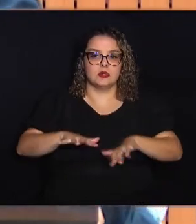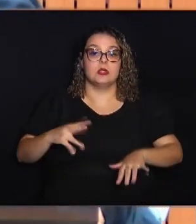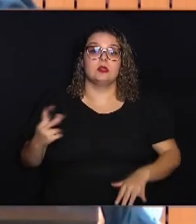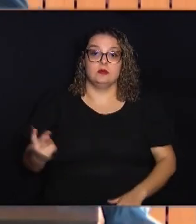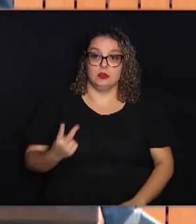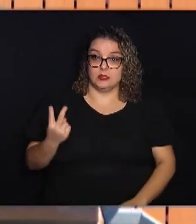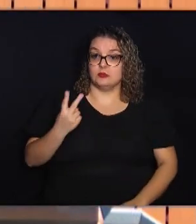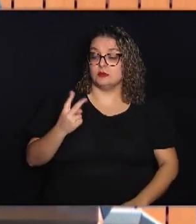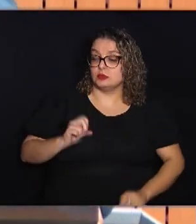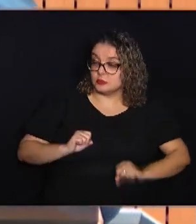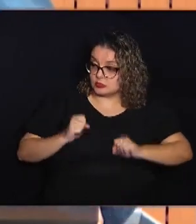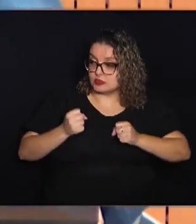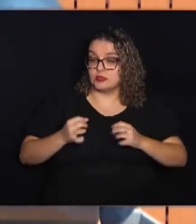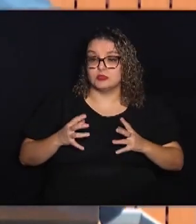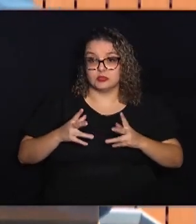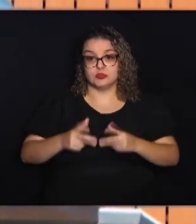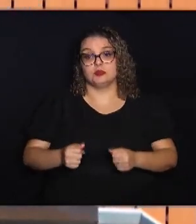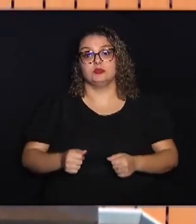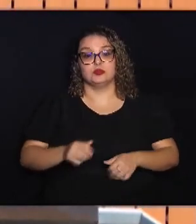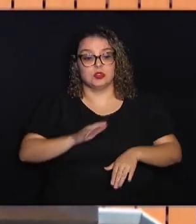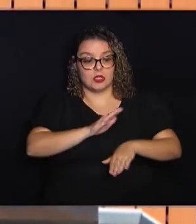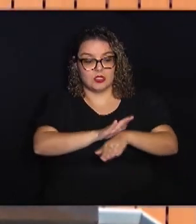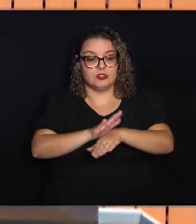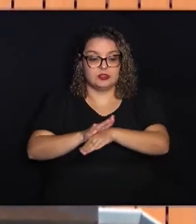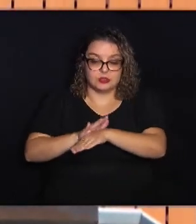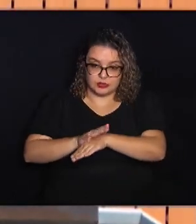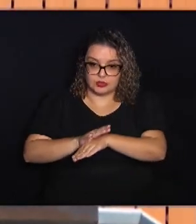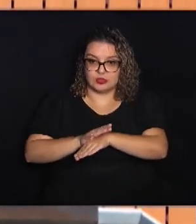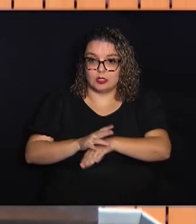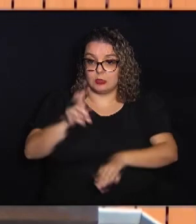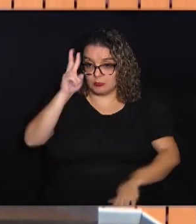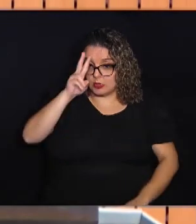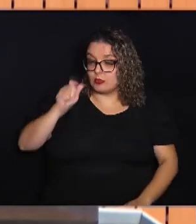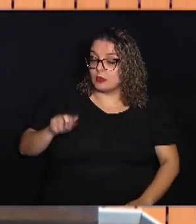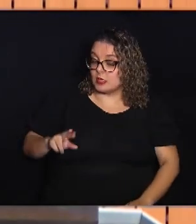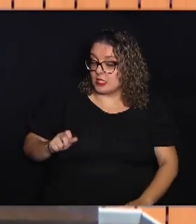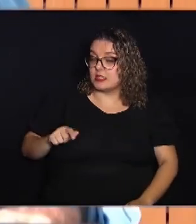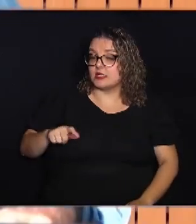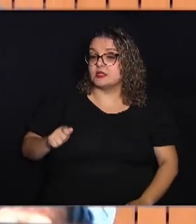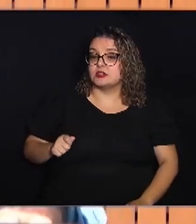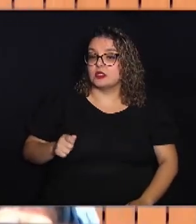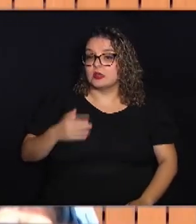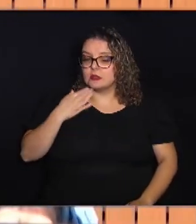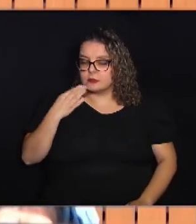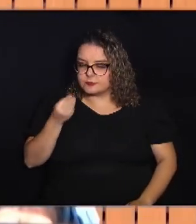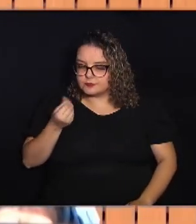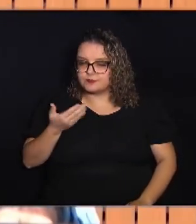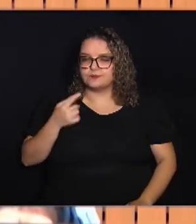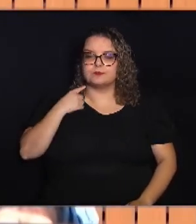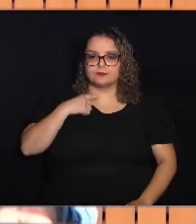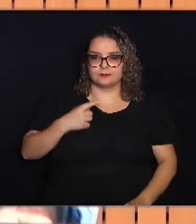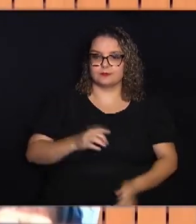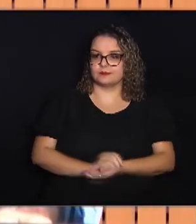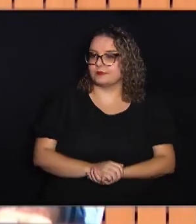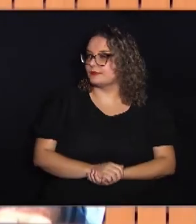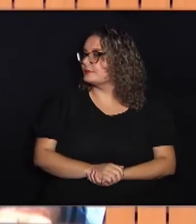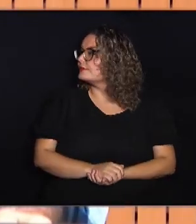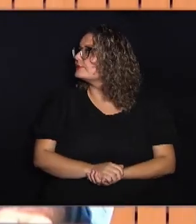o esforço de todos que contribuíram para a história do Araxá Gosto de Minas. E nós mais ainda na questão